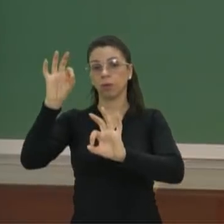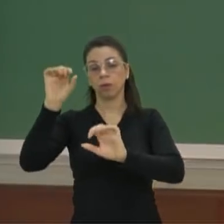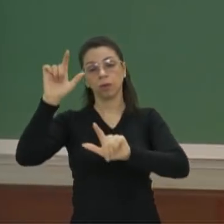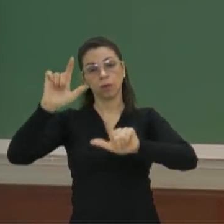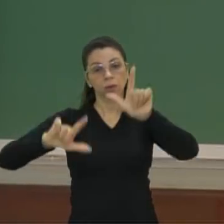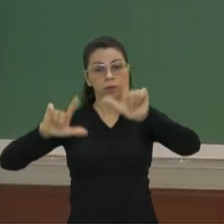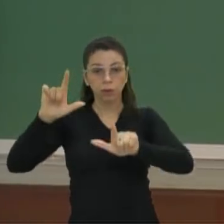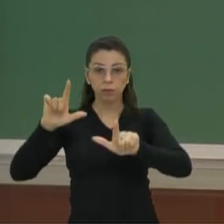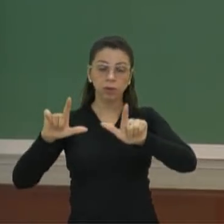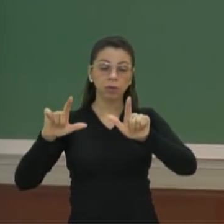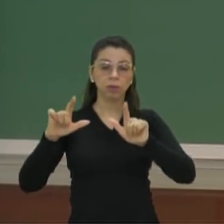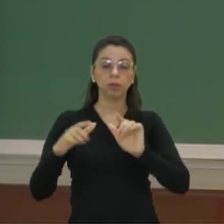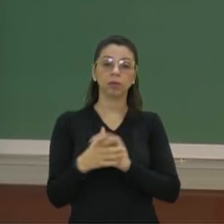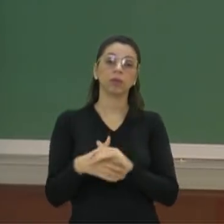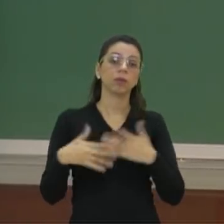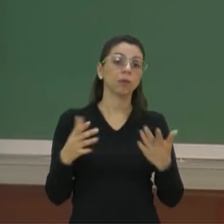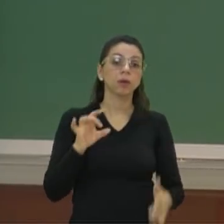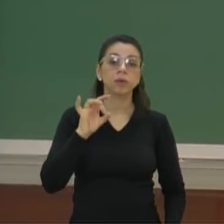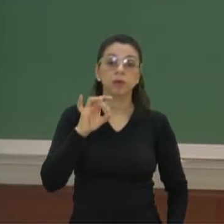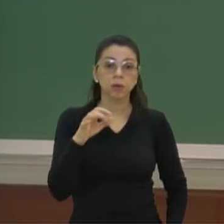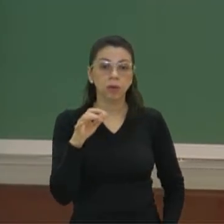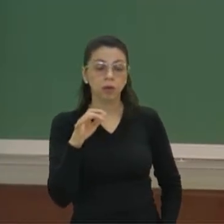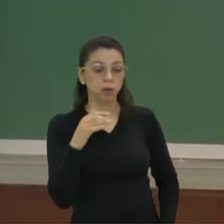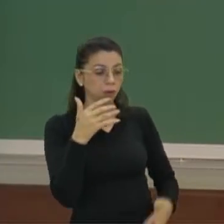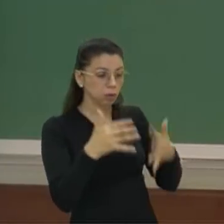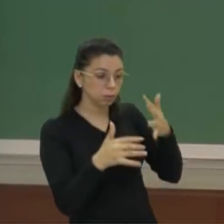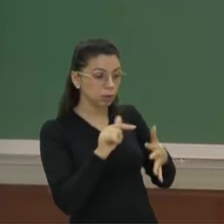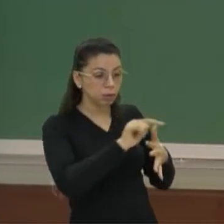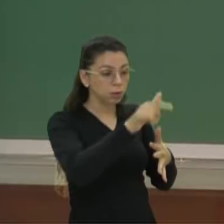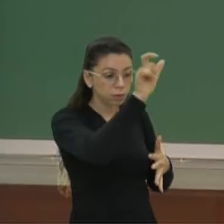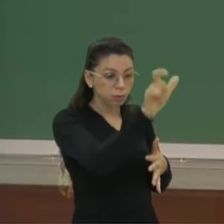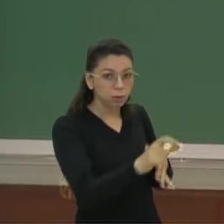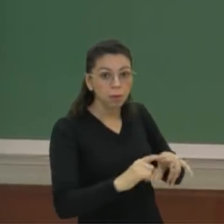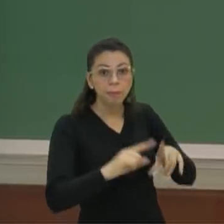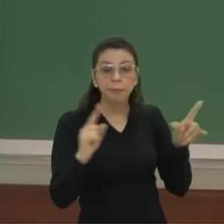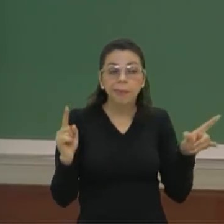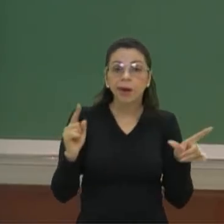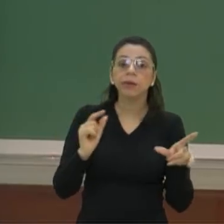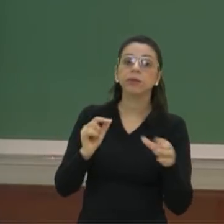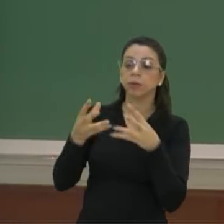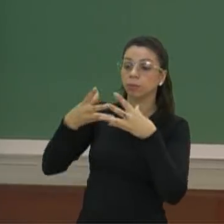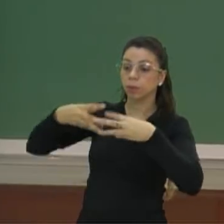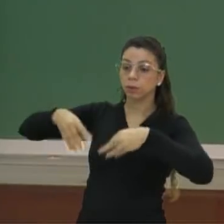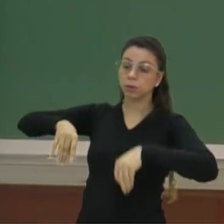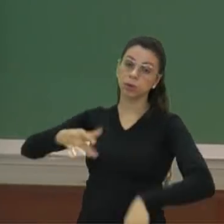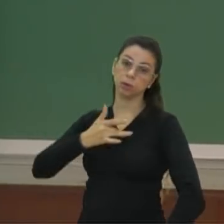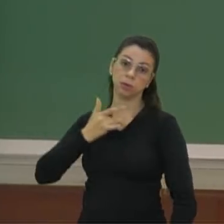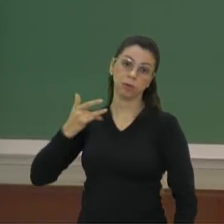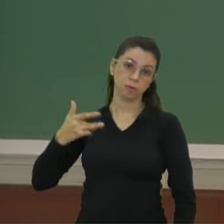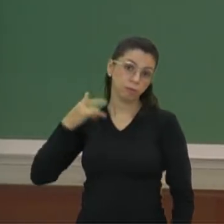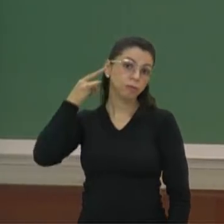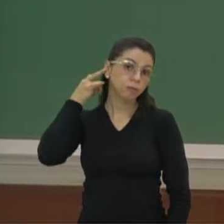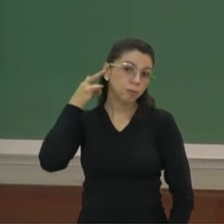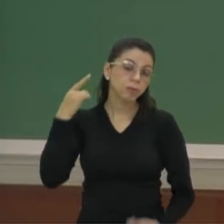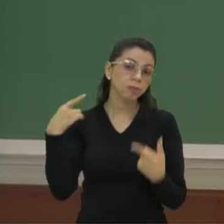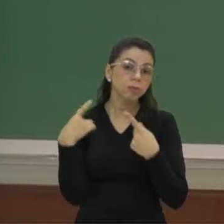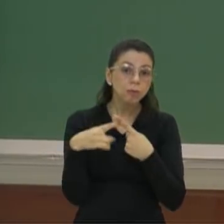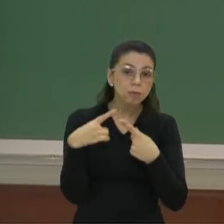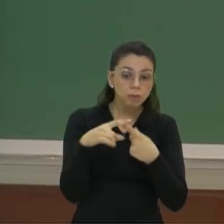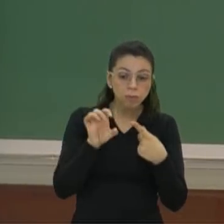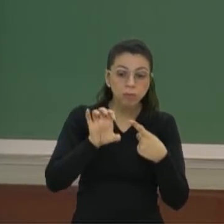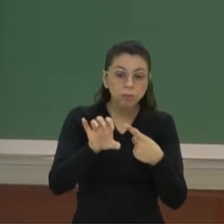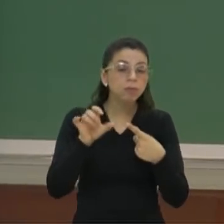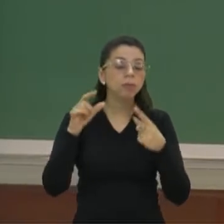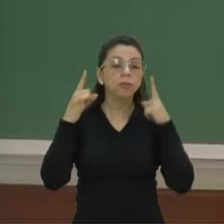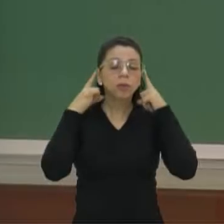alta, não vai estar atrapalhando a outra pessoa, mas vai estar te prejudicando. Porque esse som